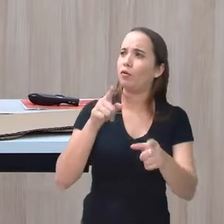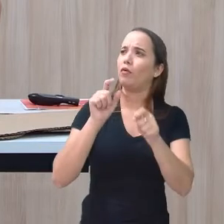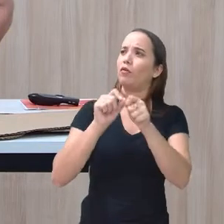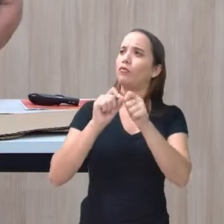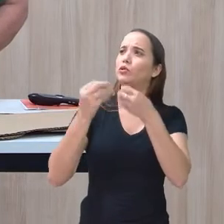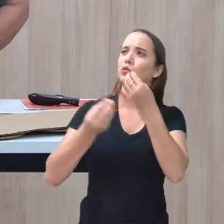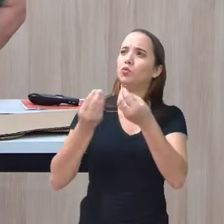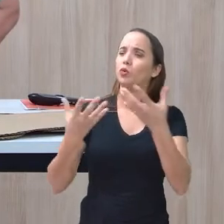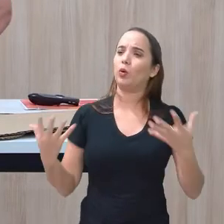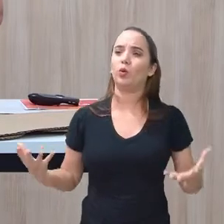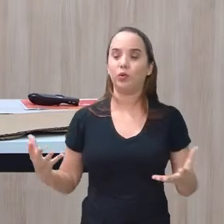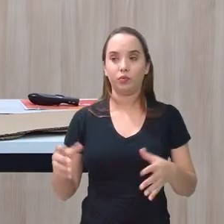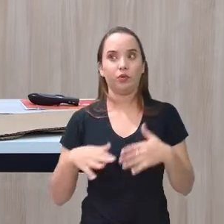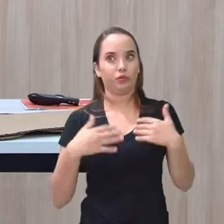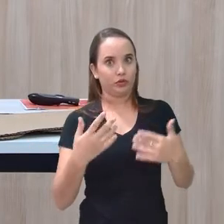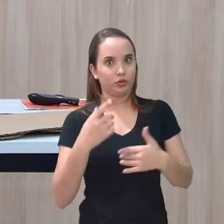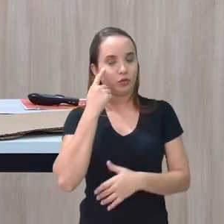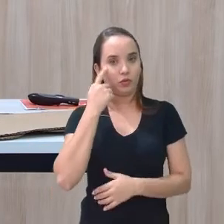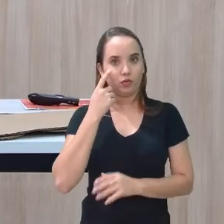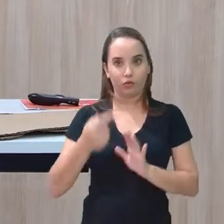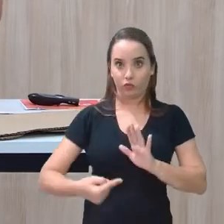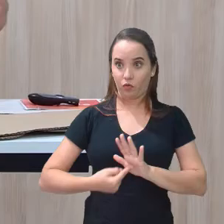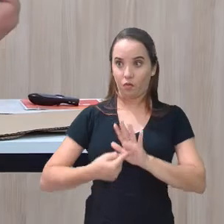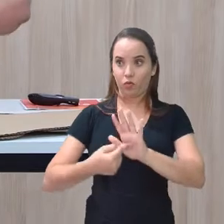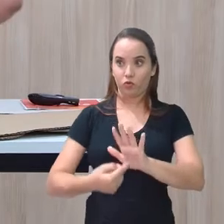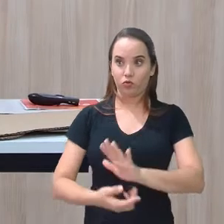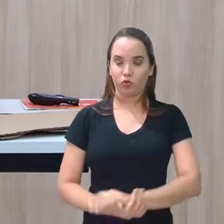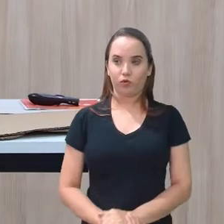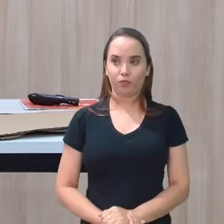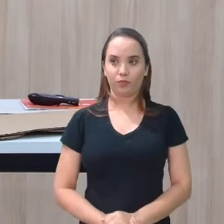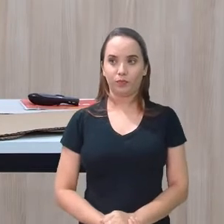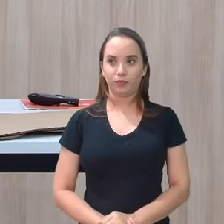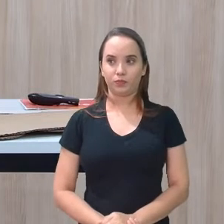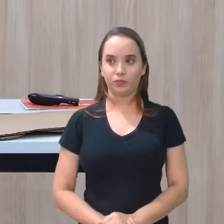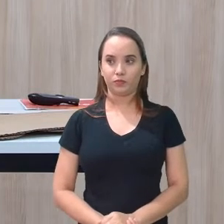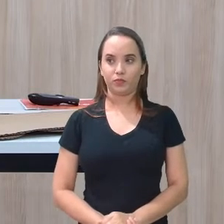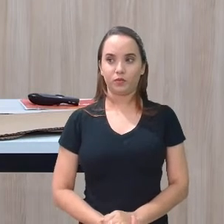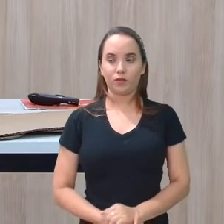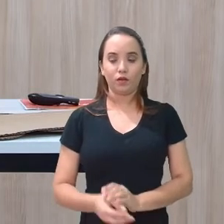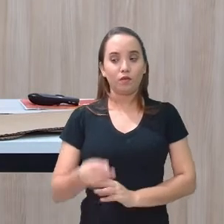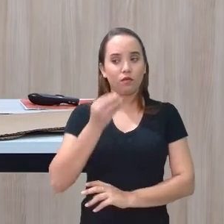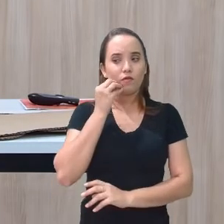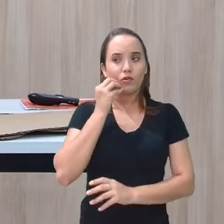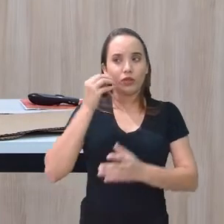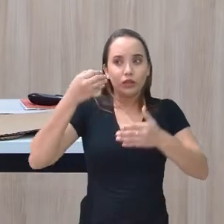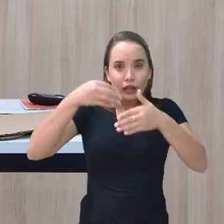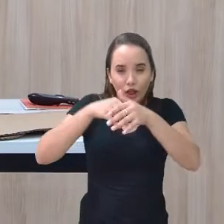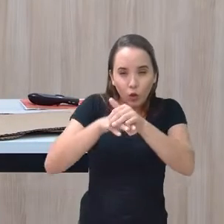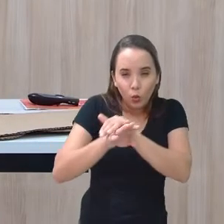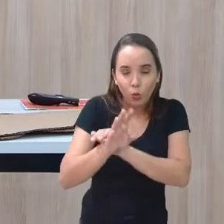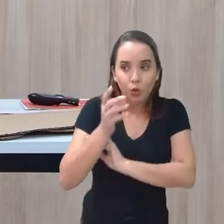fazer? Então, eu vou mostrar aqui a vocês, né? Tentar guardar aqui.